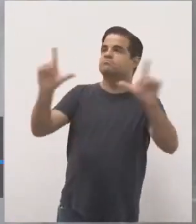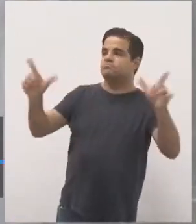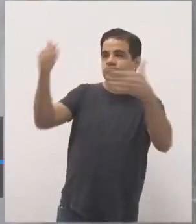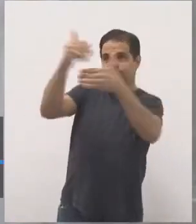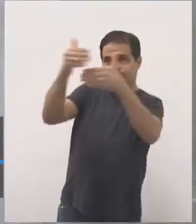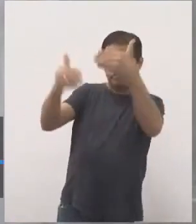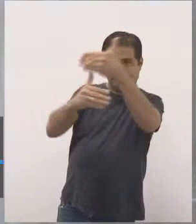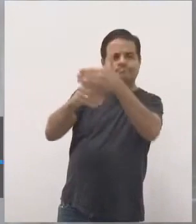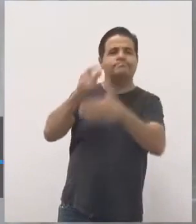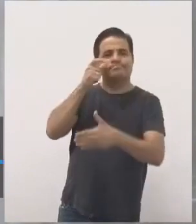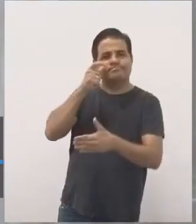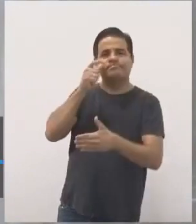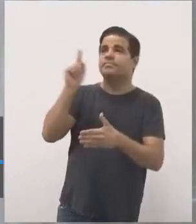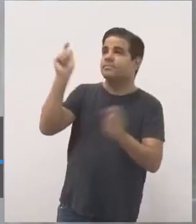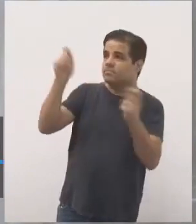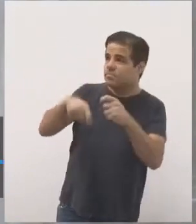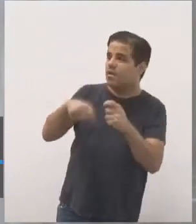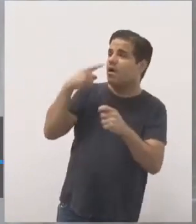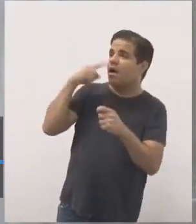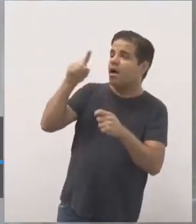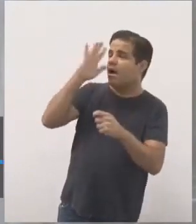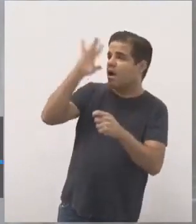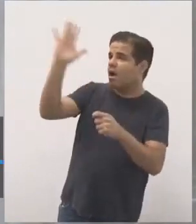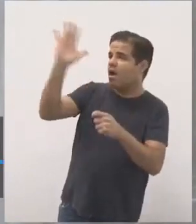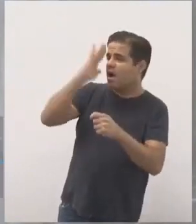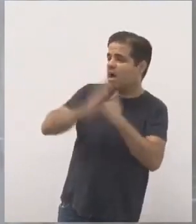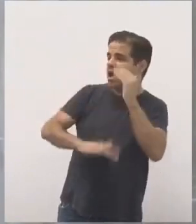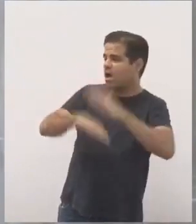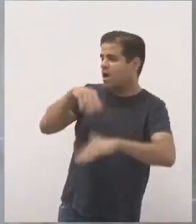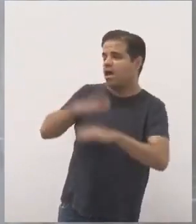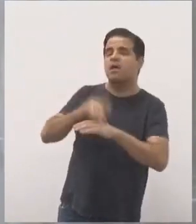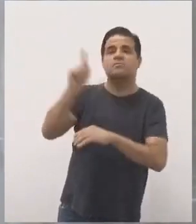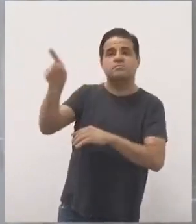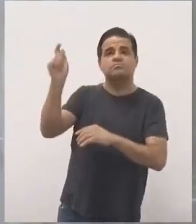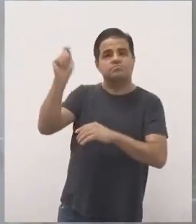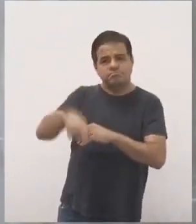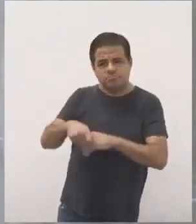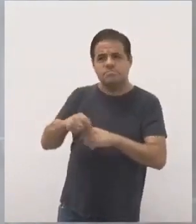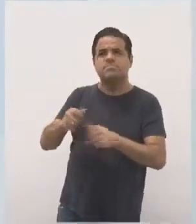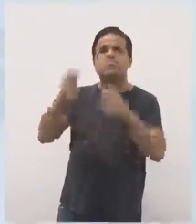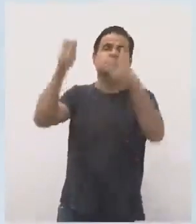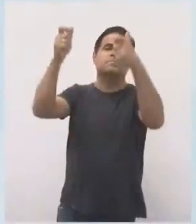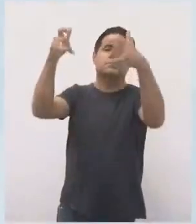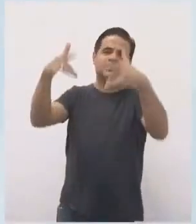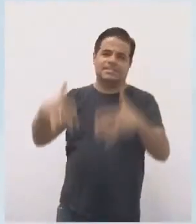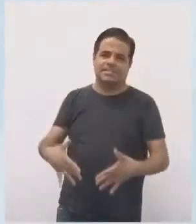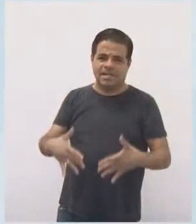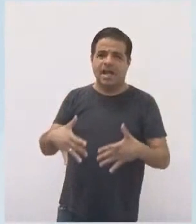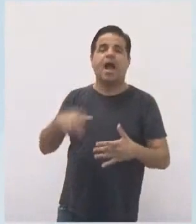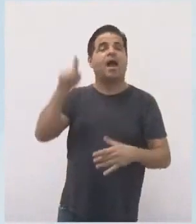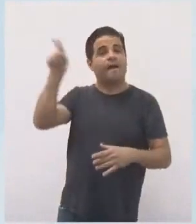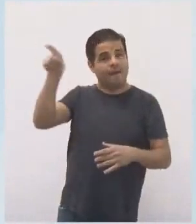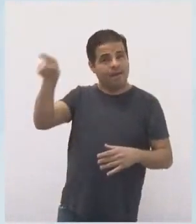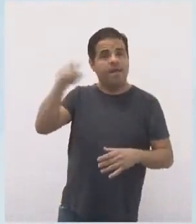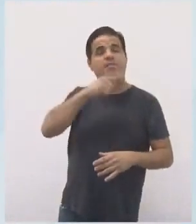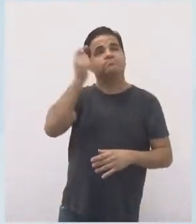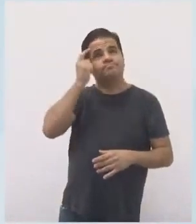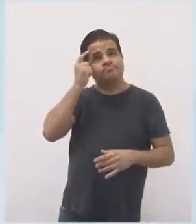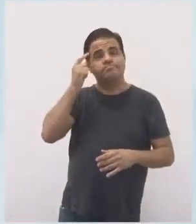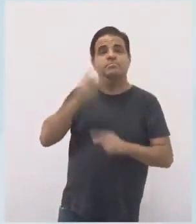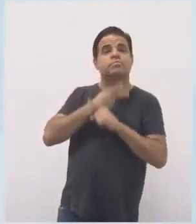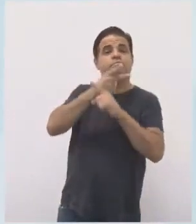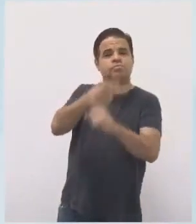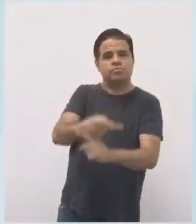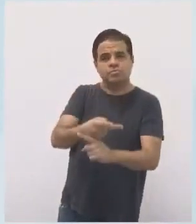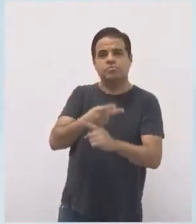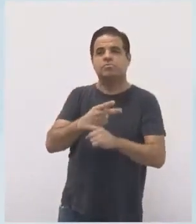os slides, para a gente poder, então, pensar nessas ações, poder explicar essas ações, que a gente procurou